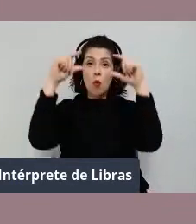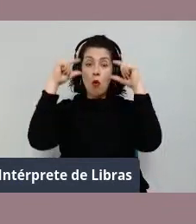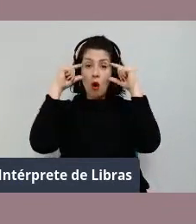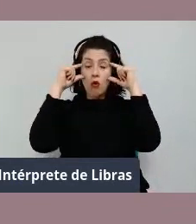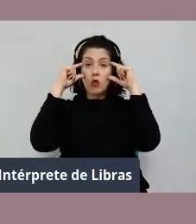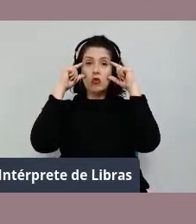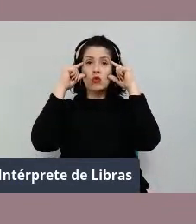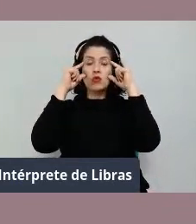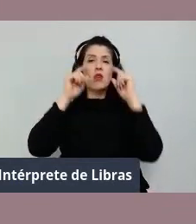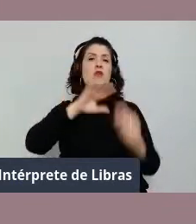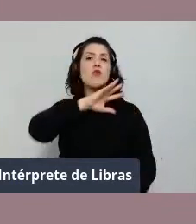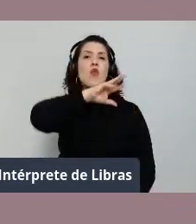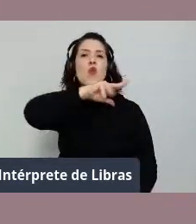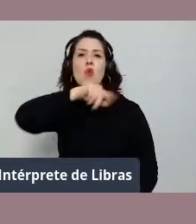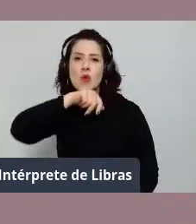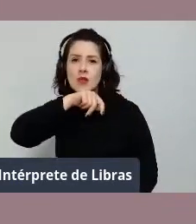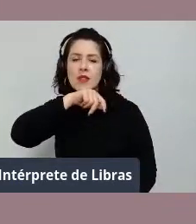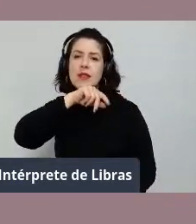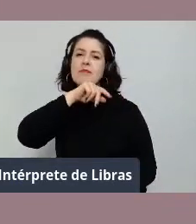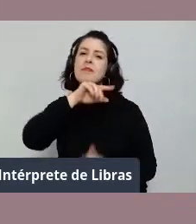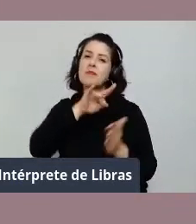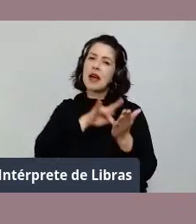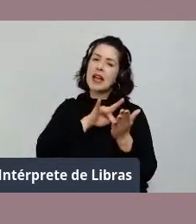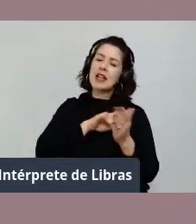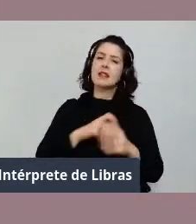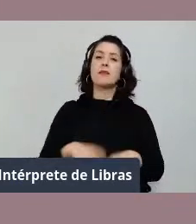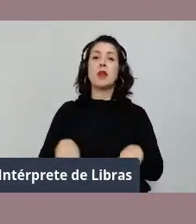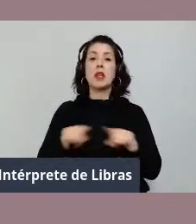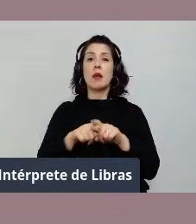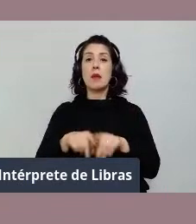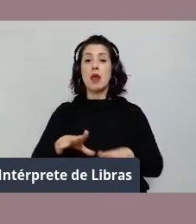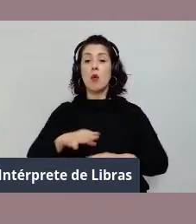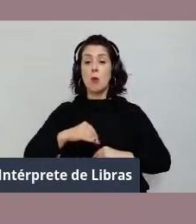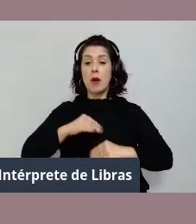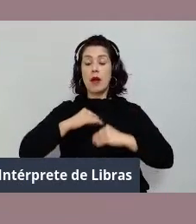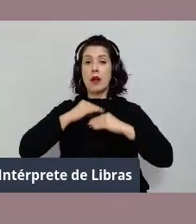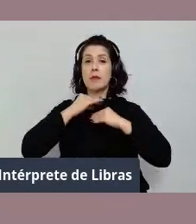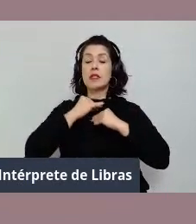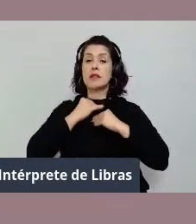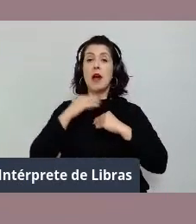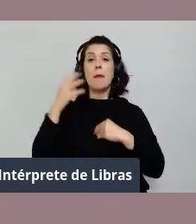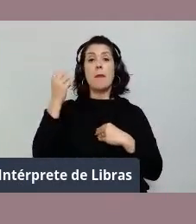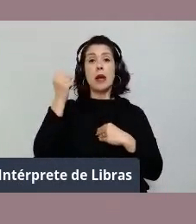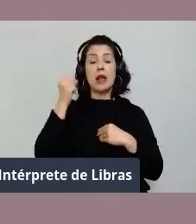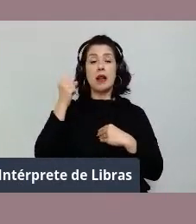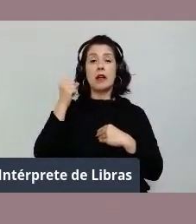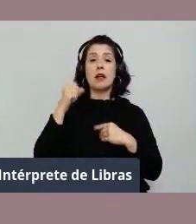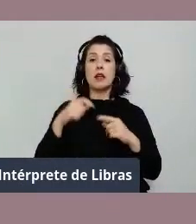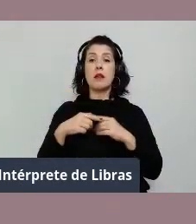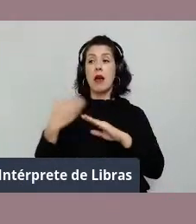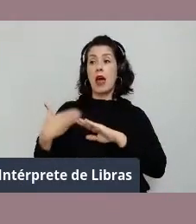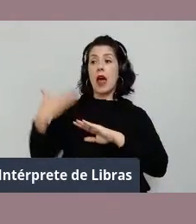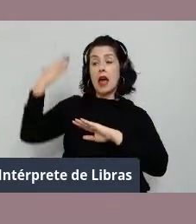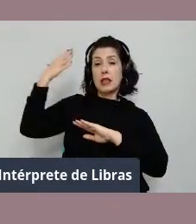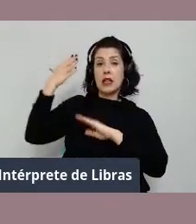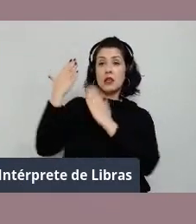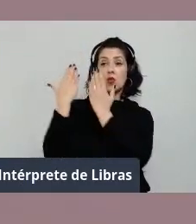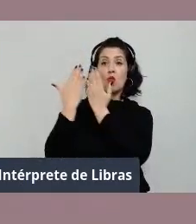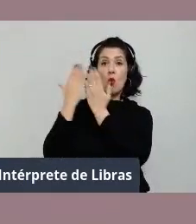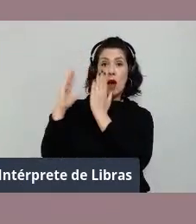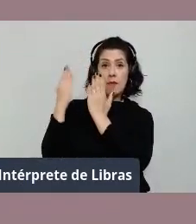oncinha. Estou com uma camisa branca de botão, abotoada até em cima. Atrás de mim tem um armário